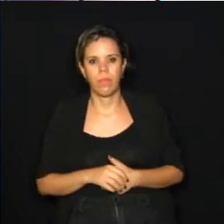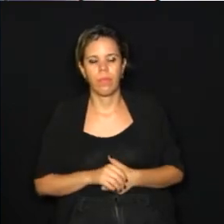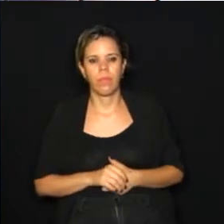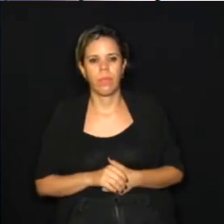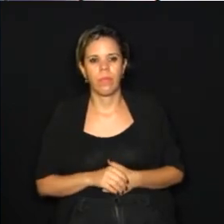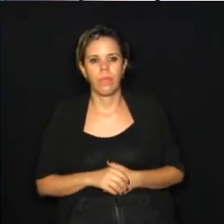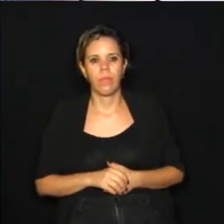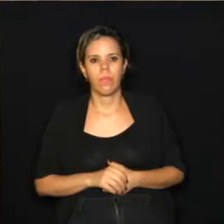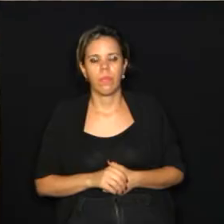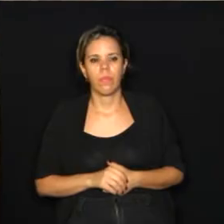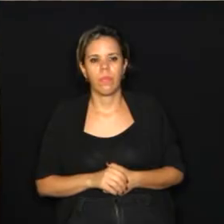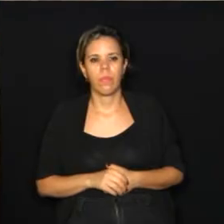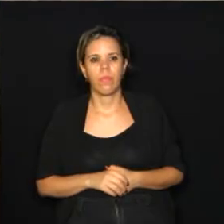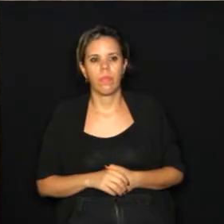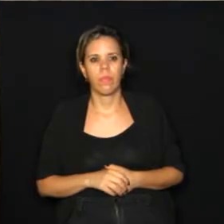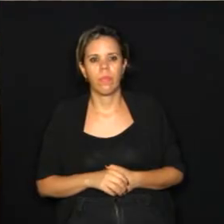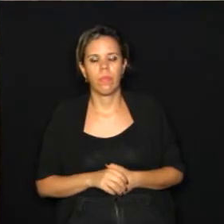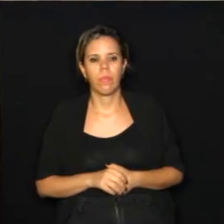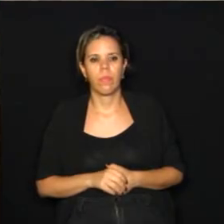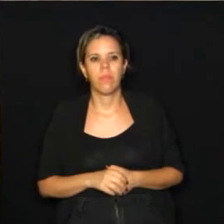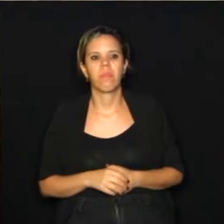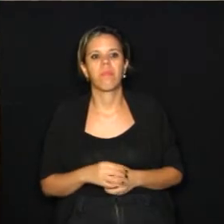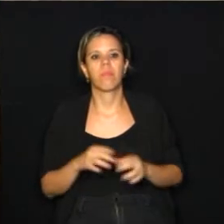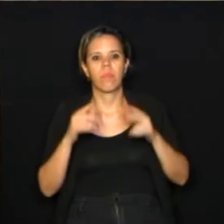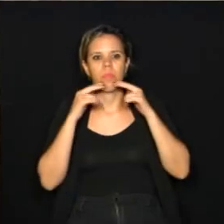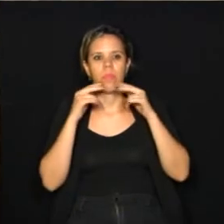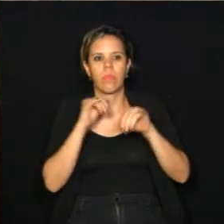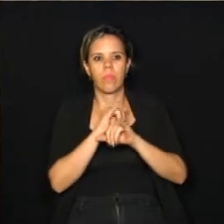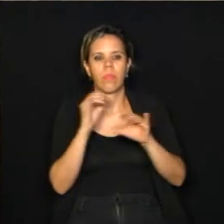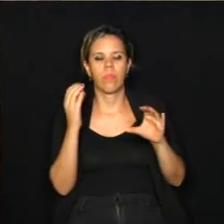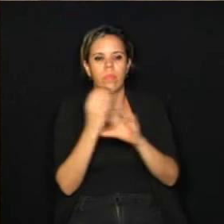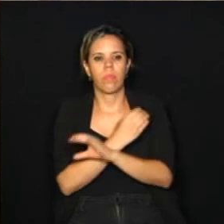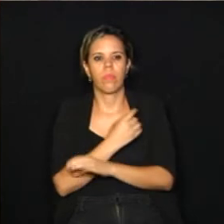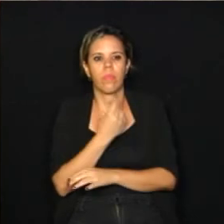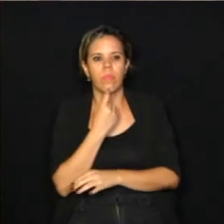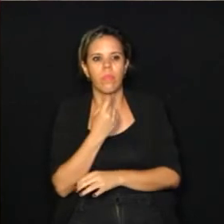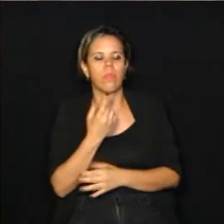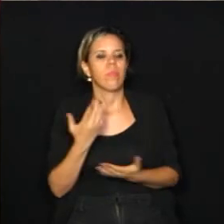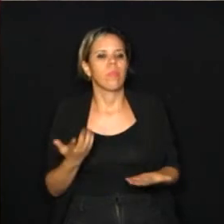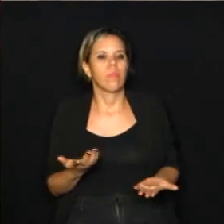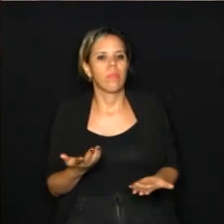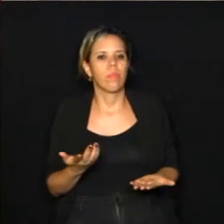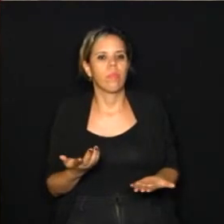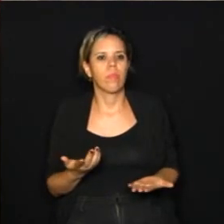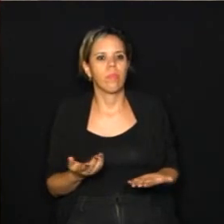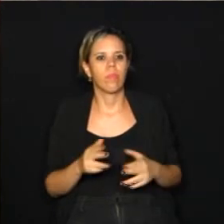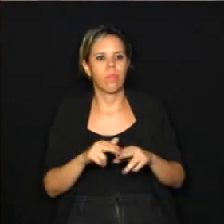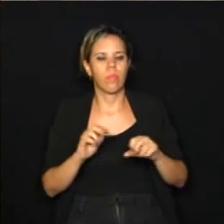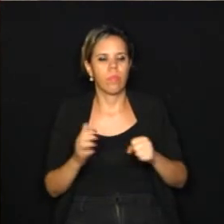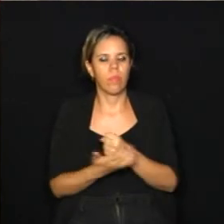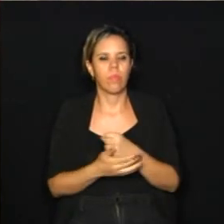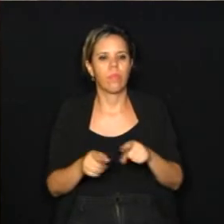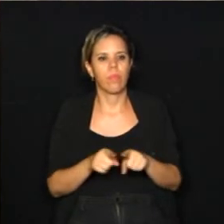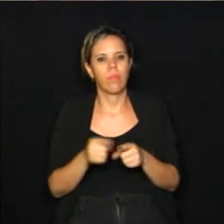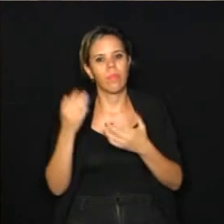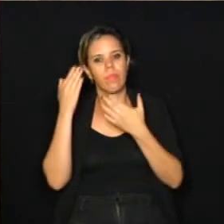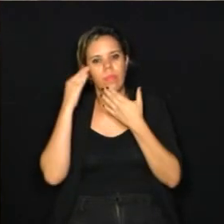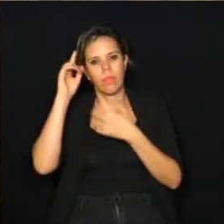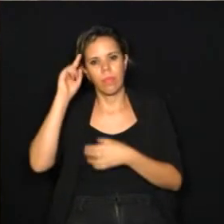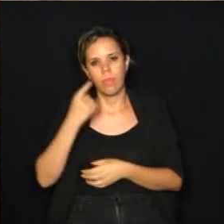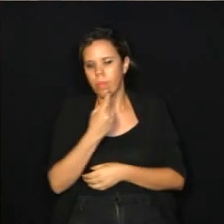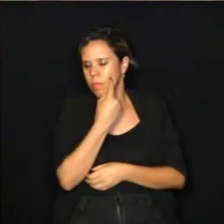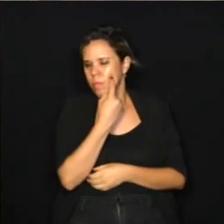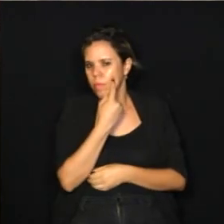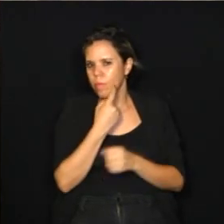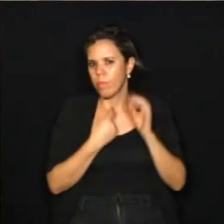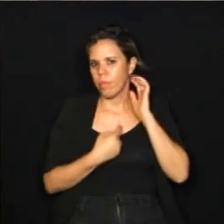procon.campinas.sp.gov.br. Notícias completas da metrópole de Campinas com a atualização dos casos da Covid-19. Muito obrigado,